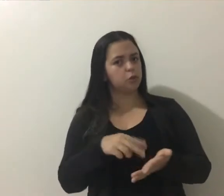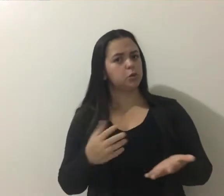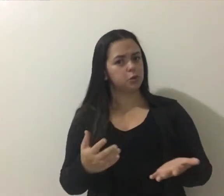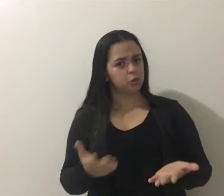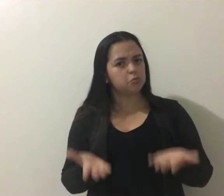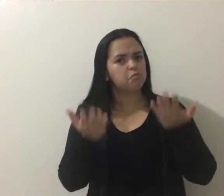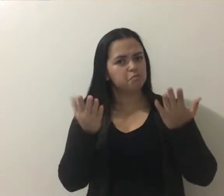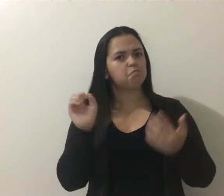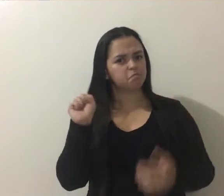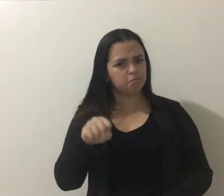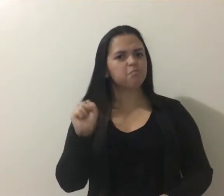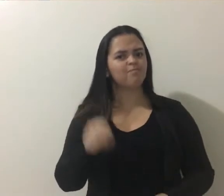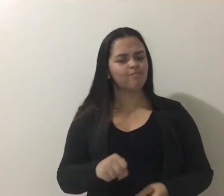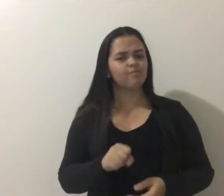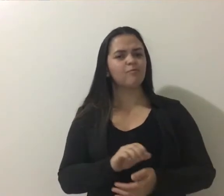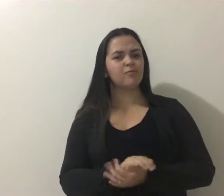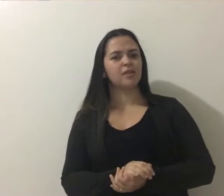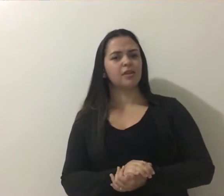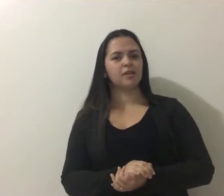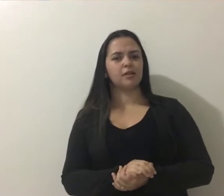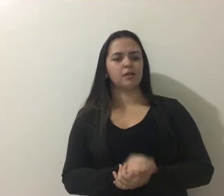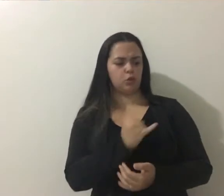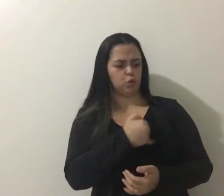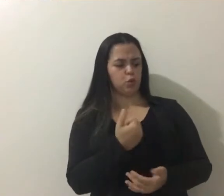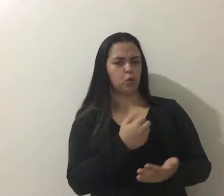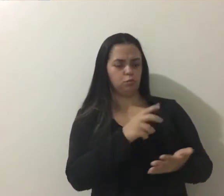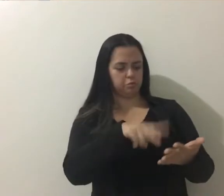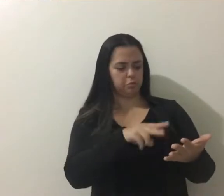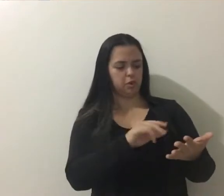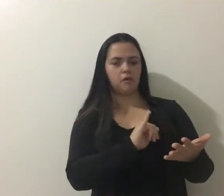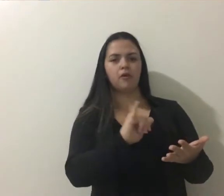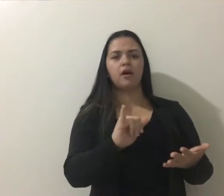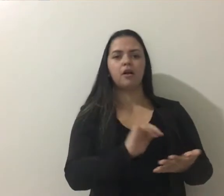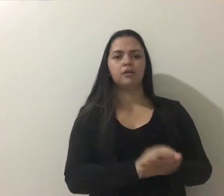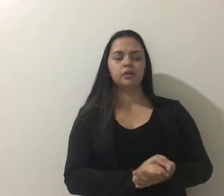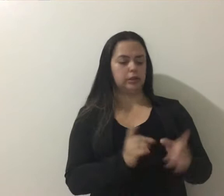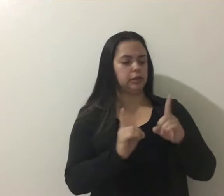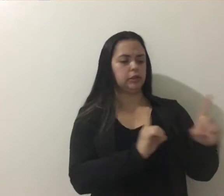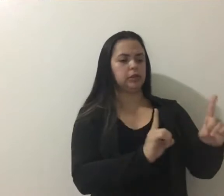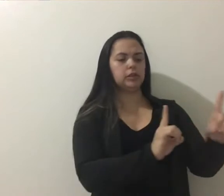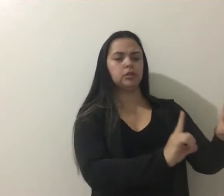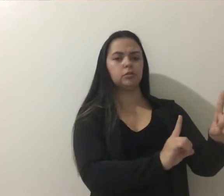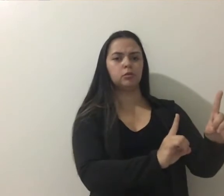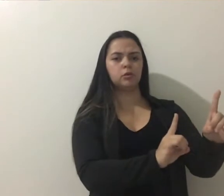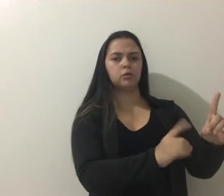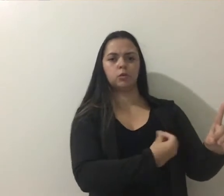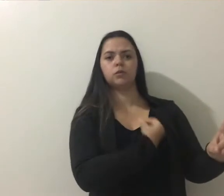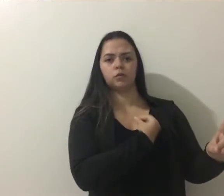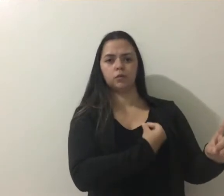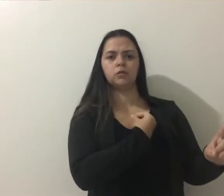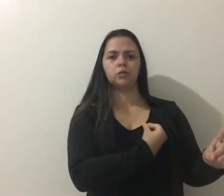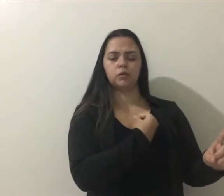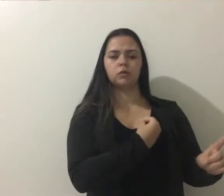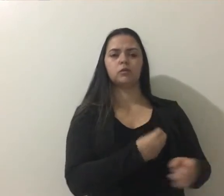que João diz que os discípulos estavam ali, você pode acompanhar no texto, versículo 20, estavam ali, versículo